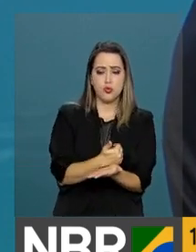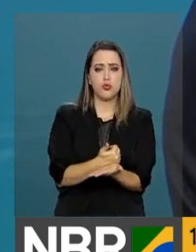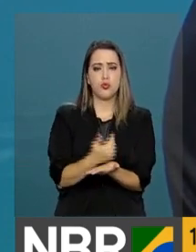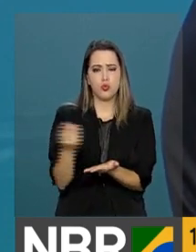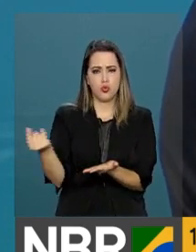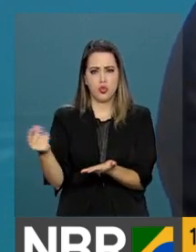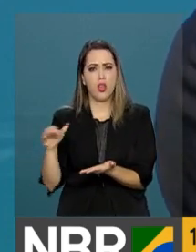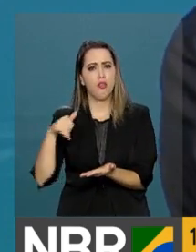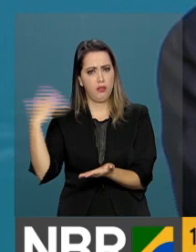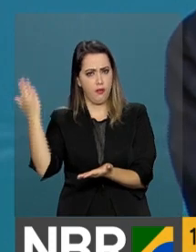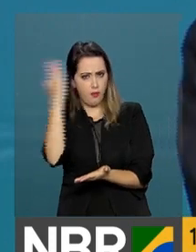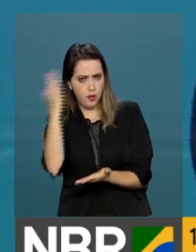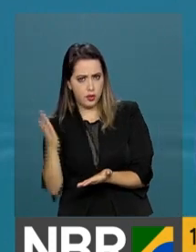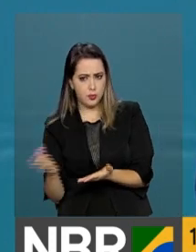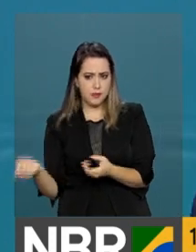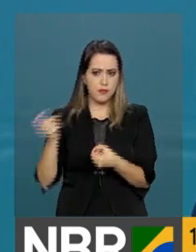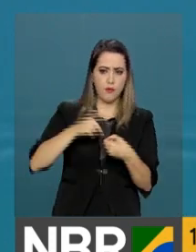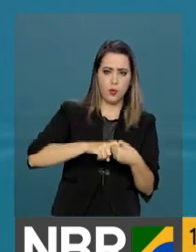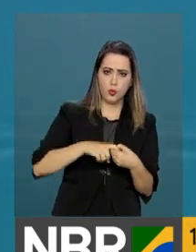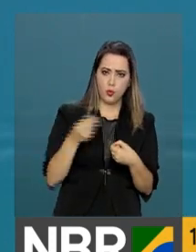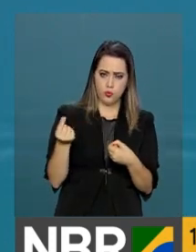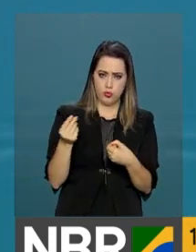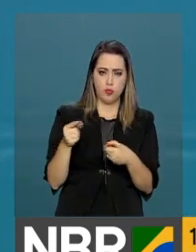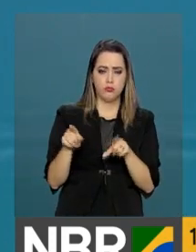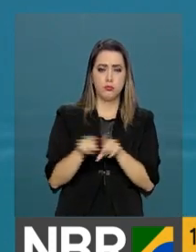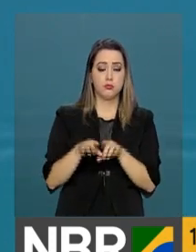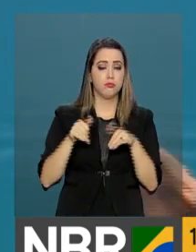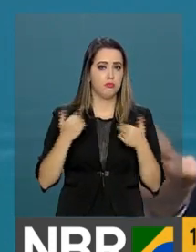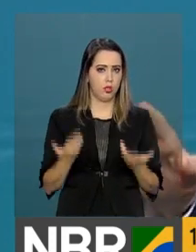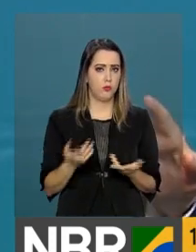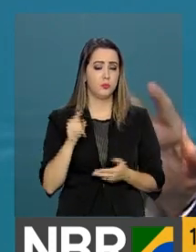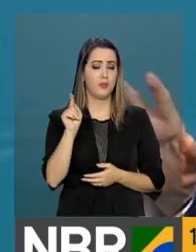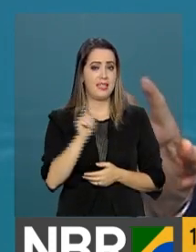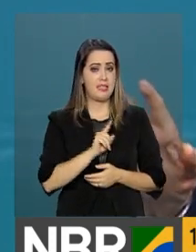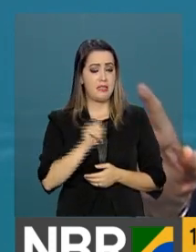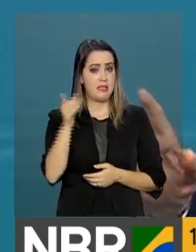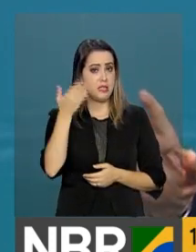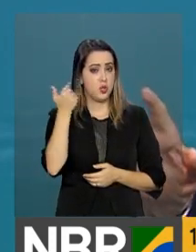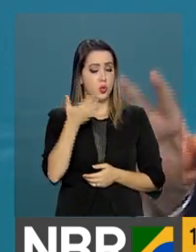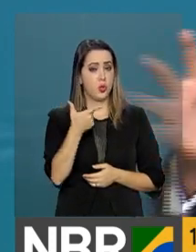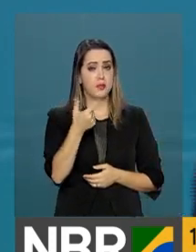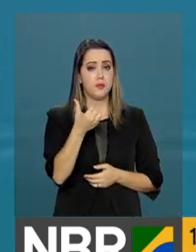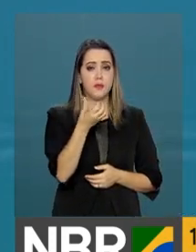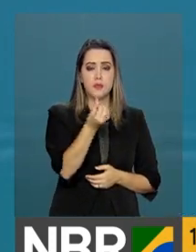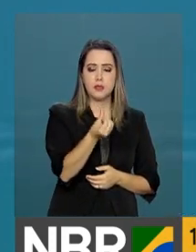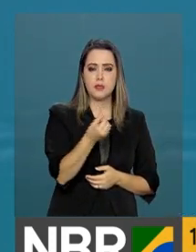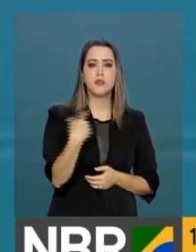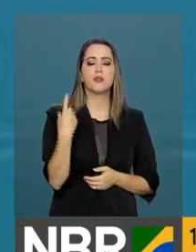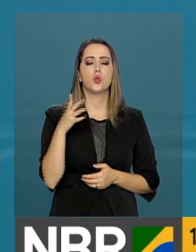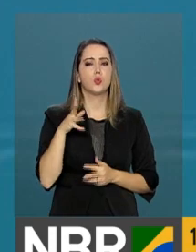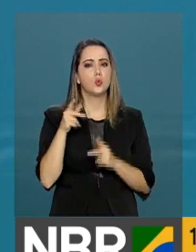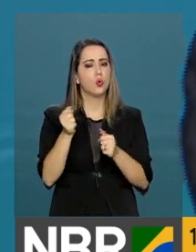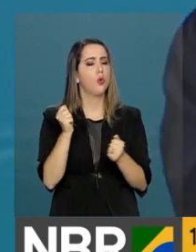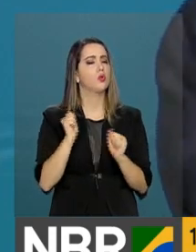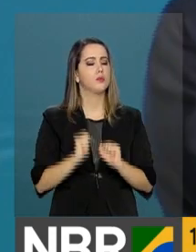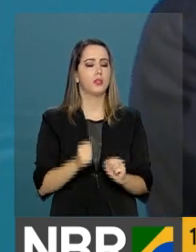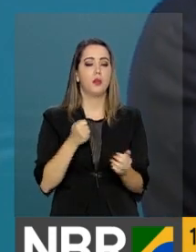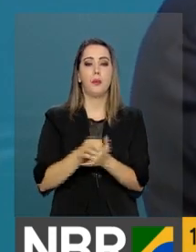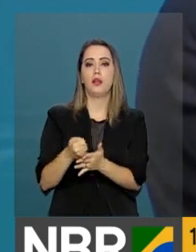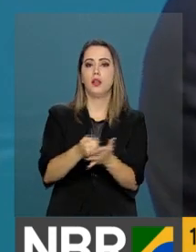todos puderam, doutora Grace, todos puderam fechar o seu balanço 2016. Chegamos em